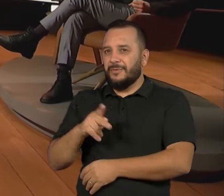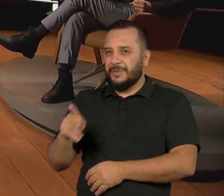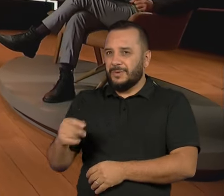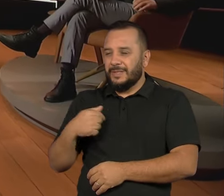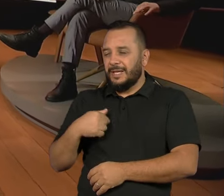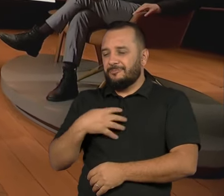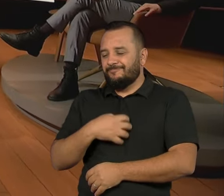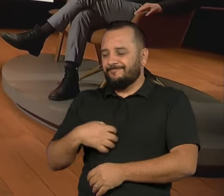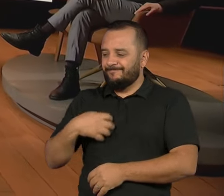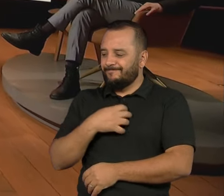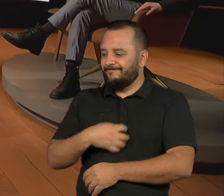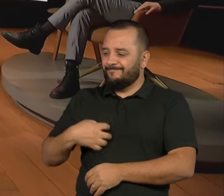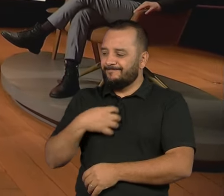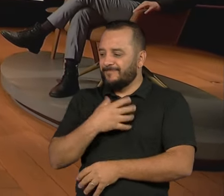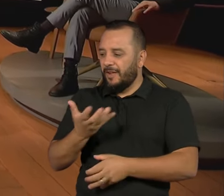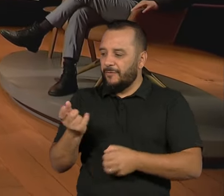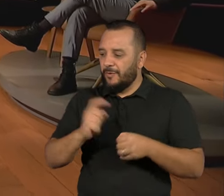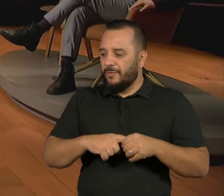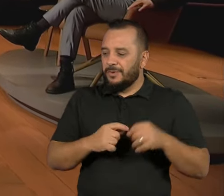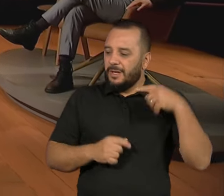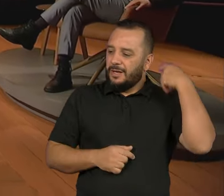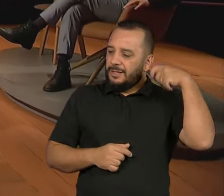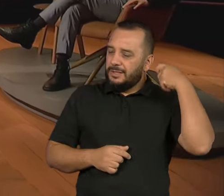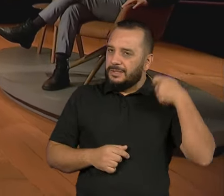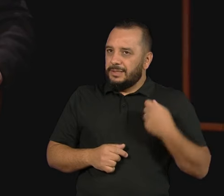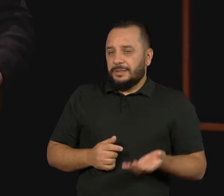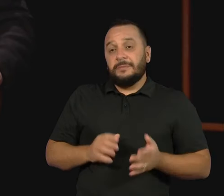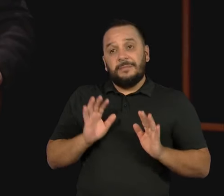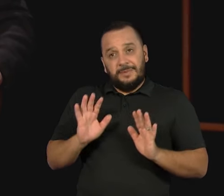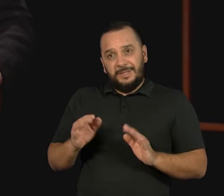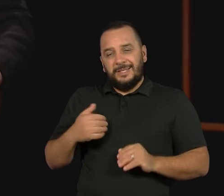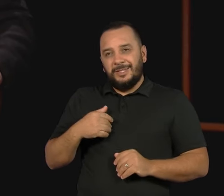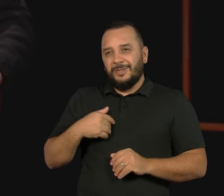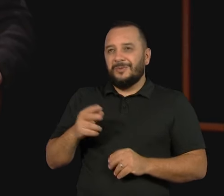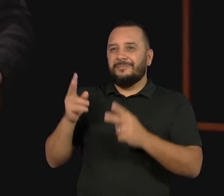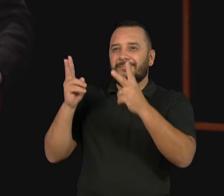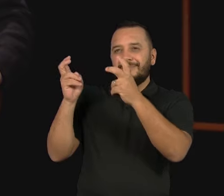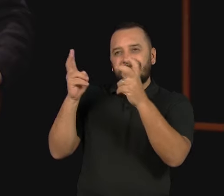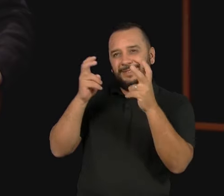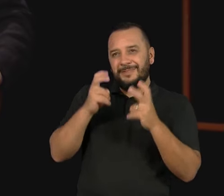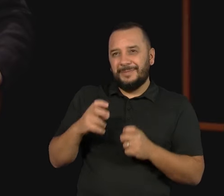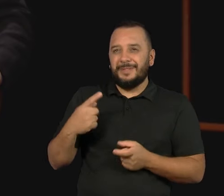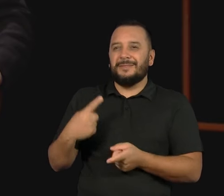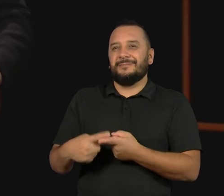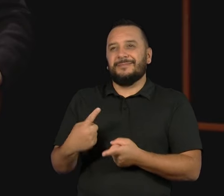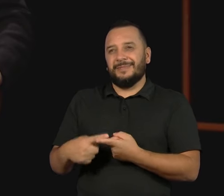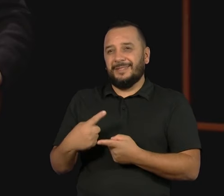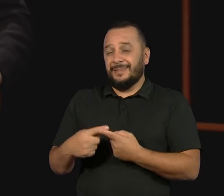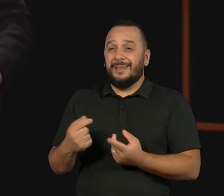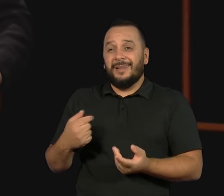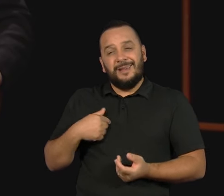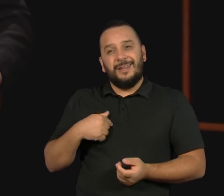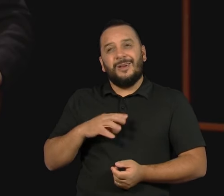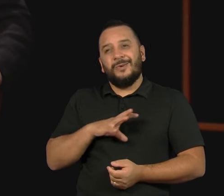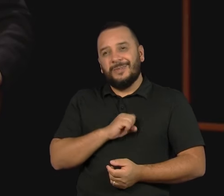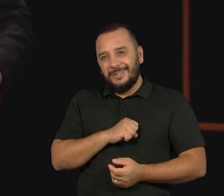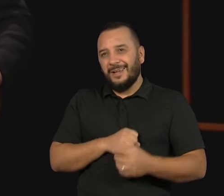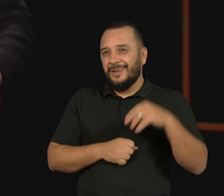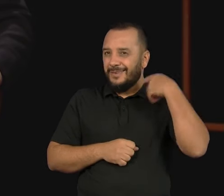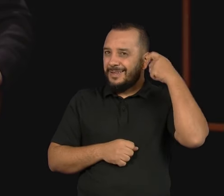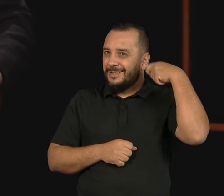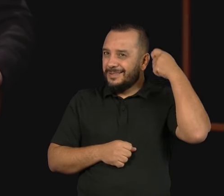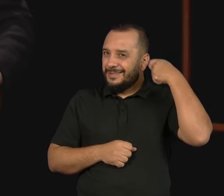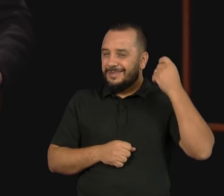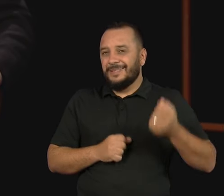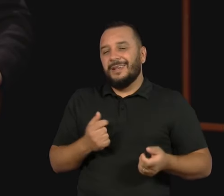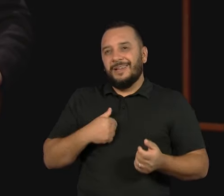causa disso, que eu convivi com isso na minha infância, porque ela tinha essa nostalgia da carreira, em que ela tinha sido